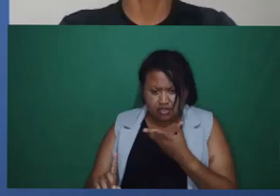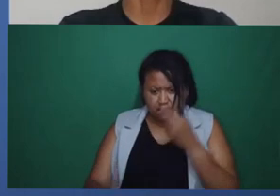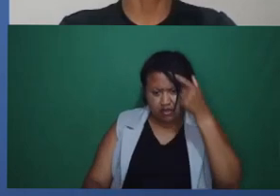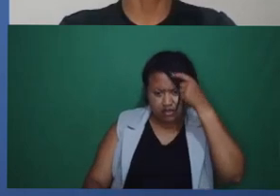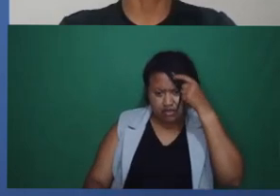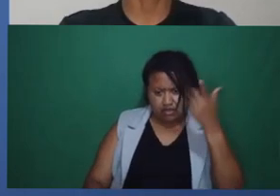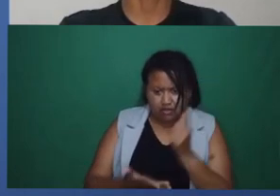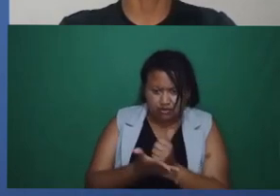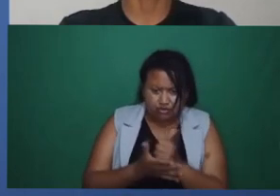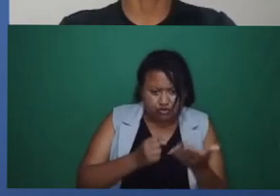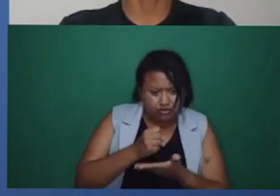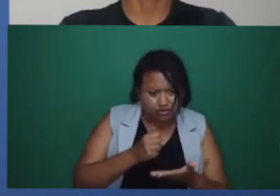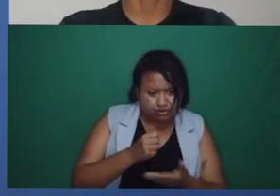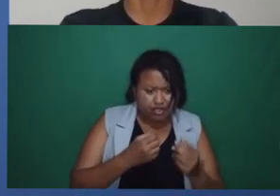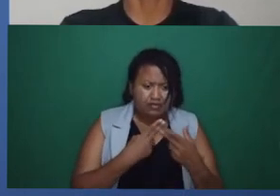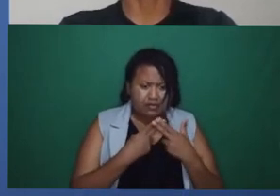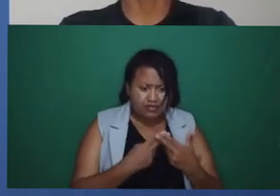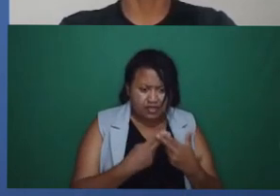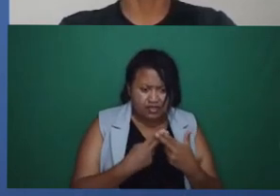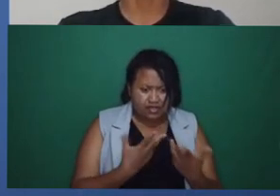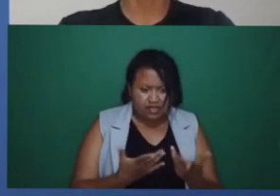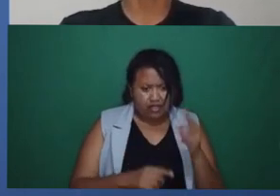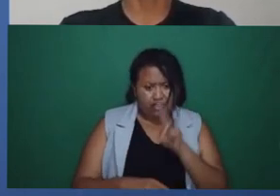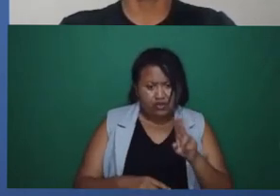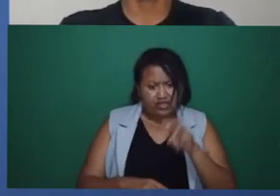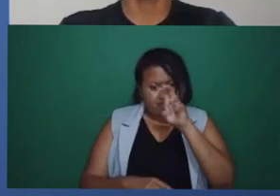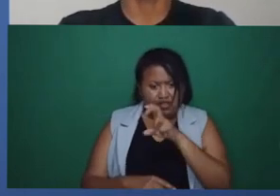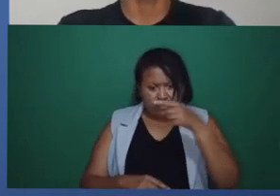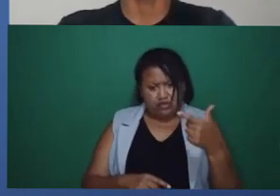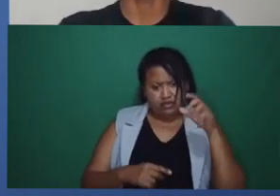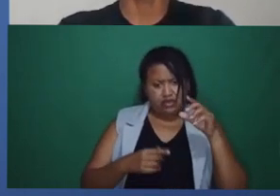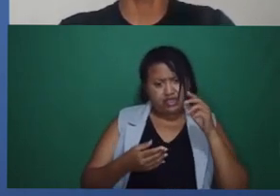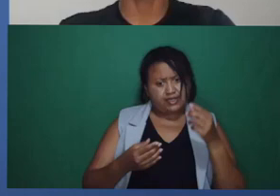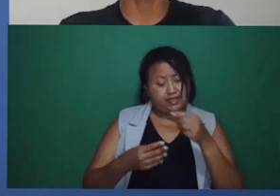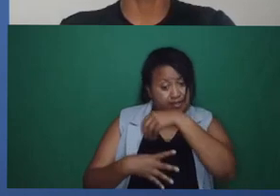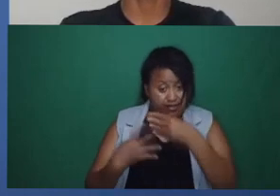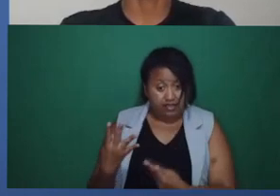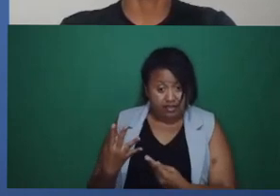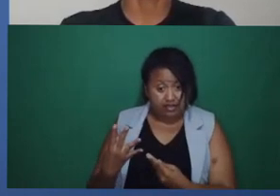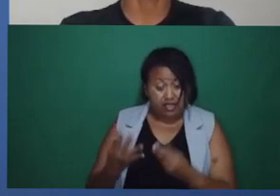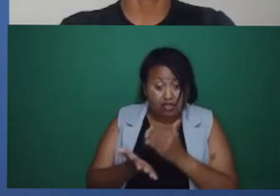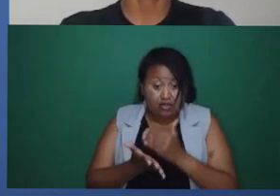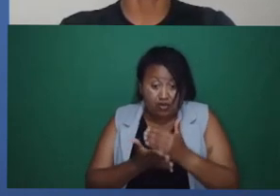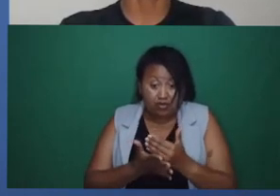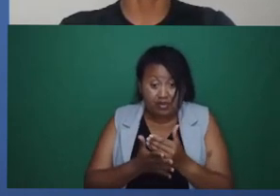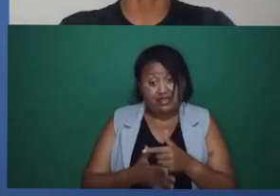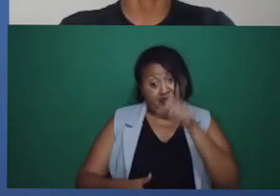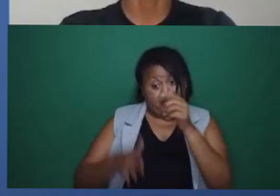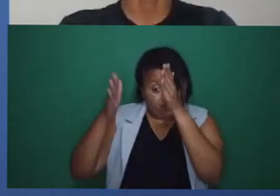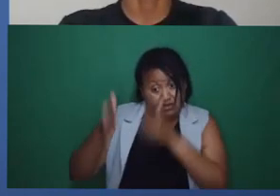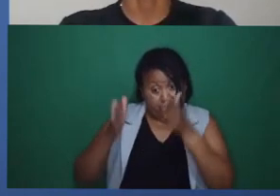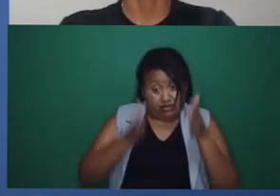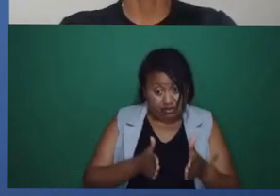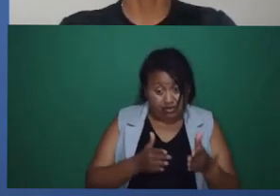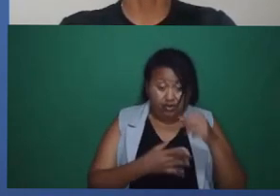um jogo tradicional é a paciência que utiliza 52 cartas inicialmente são formadas sede colunas com as cartas